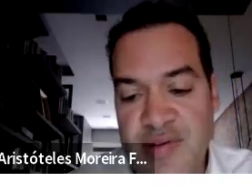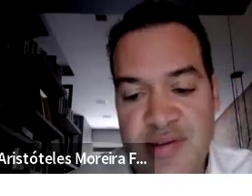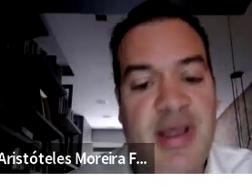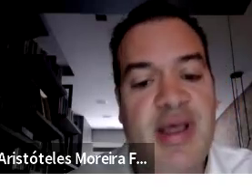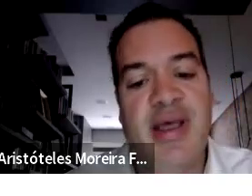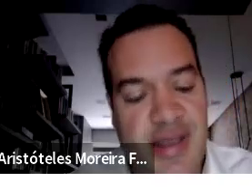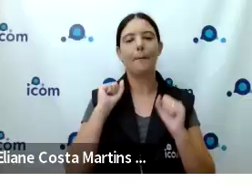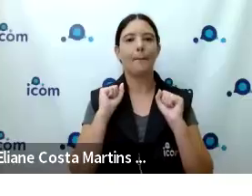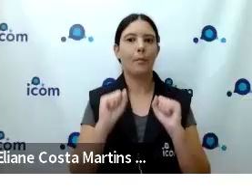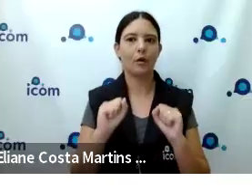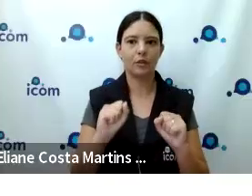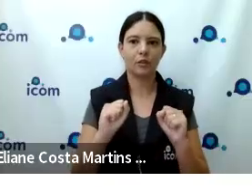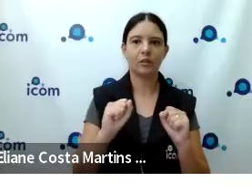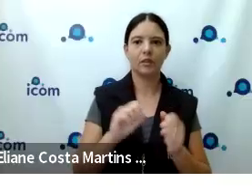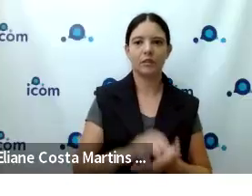as pessoas